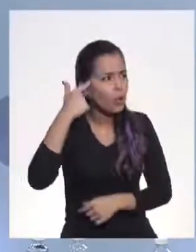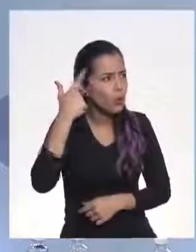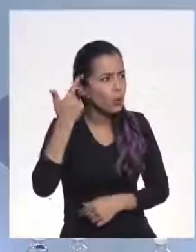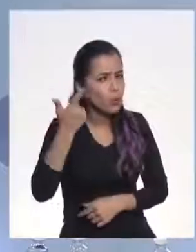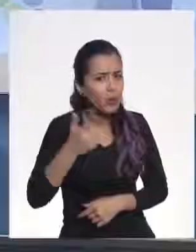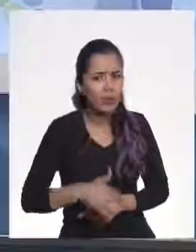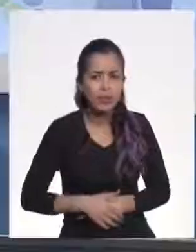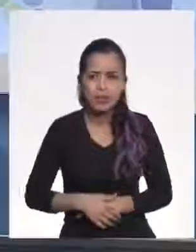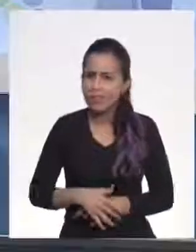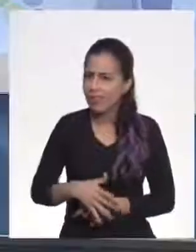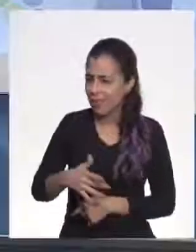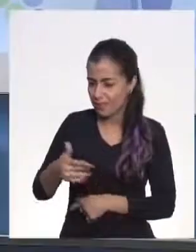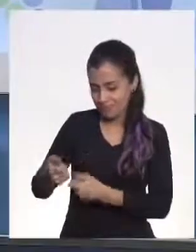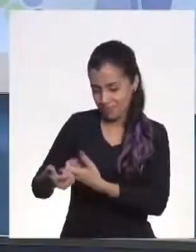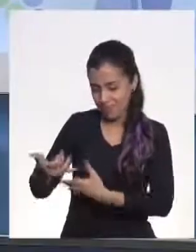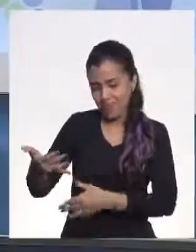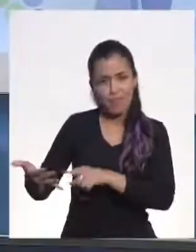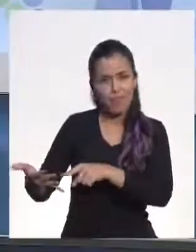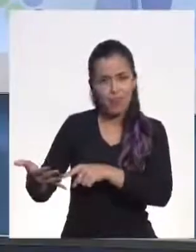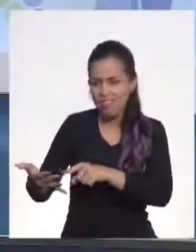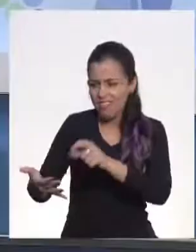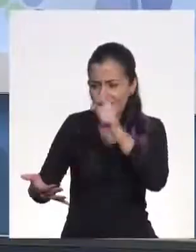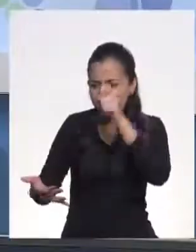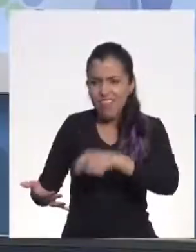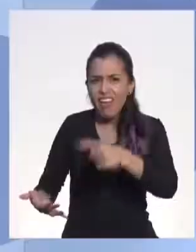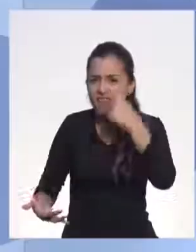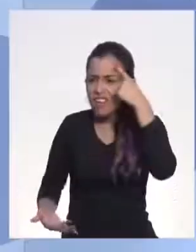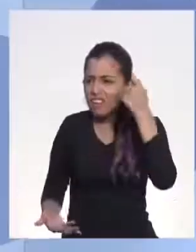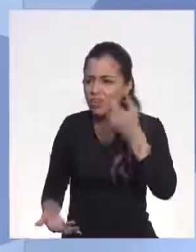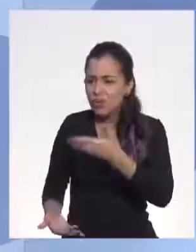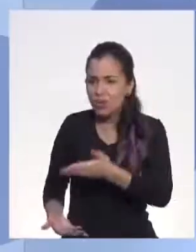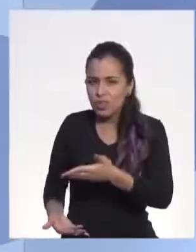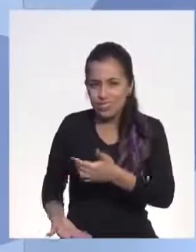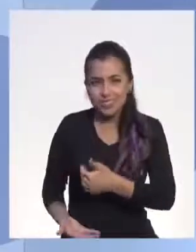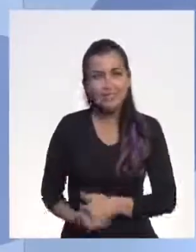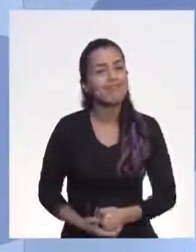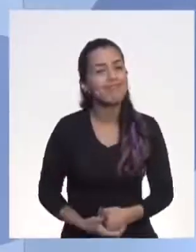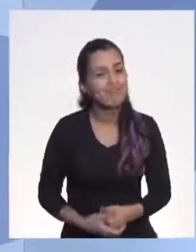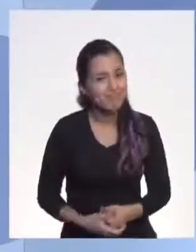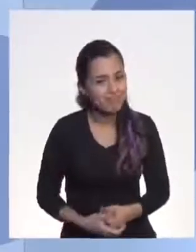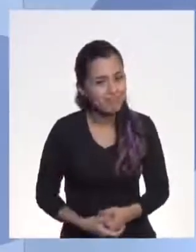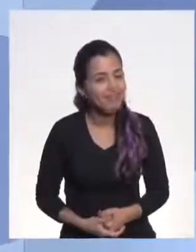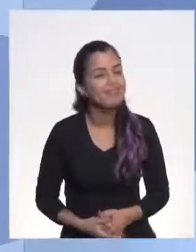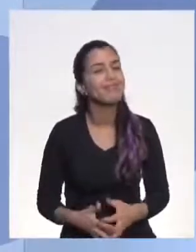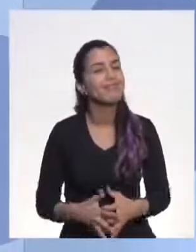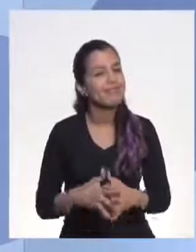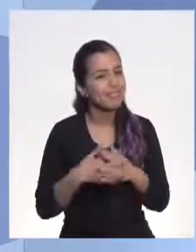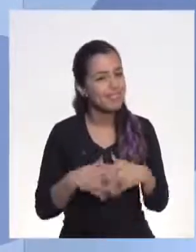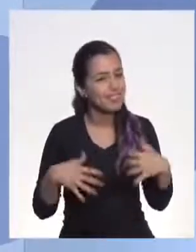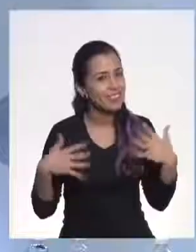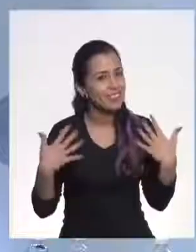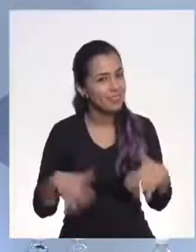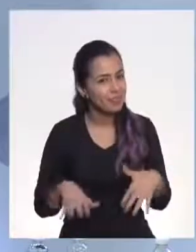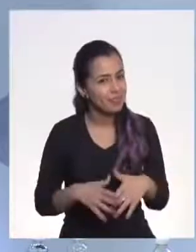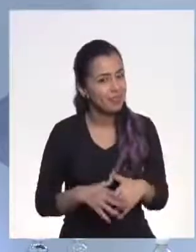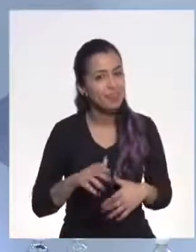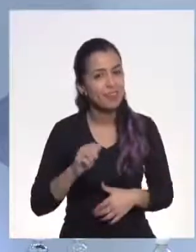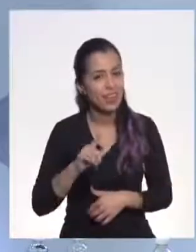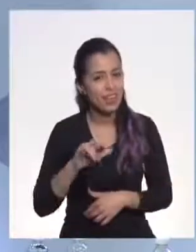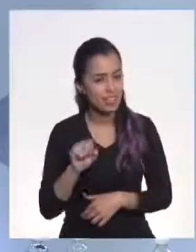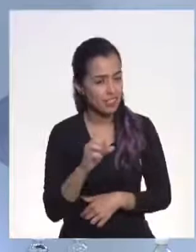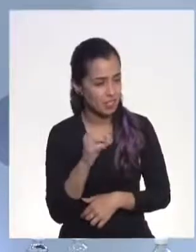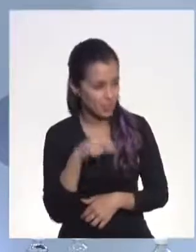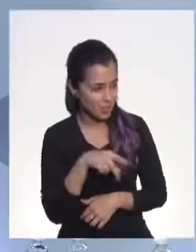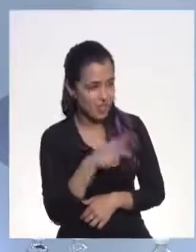quem inventou isso gente olha para lá galera fala sério o Alisson